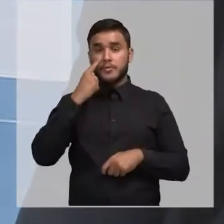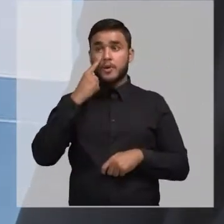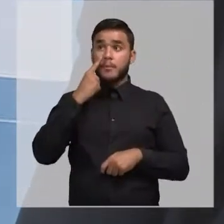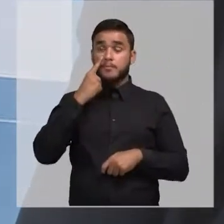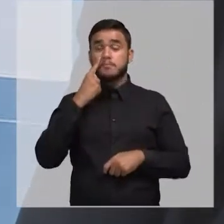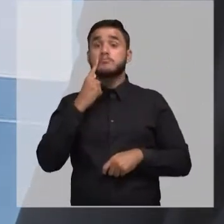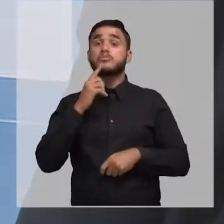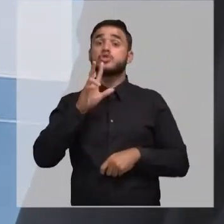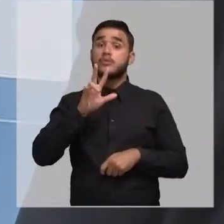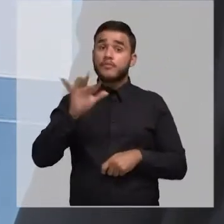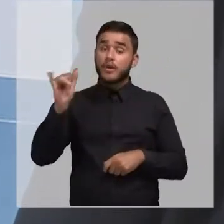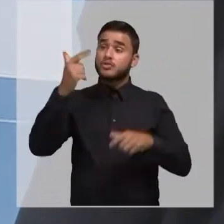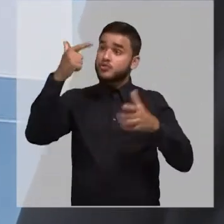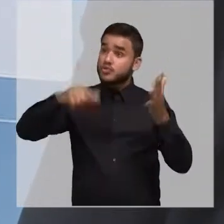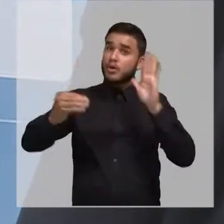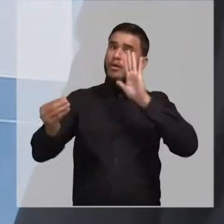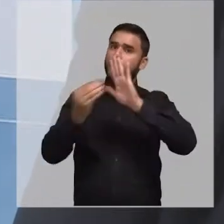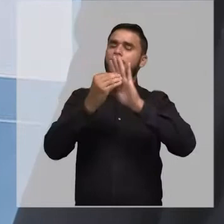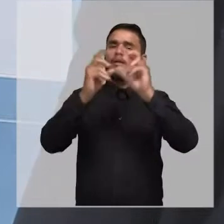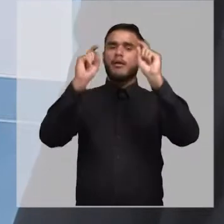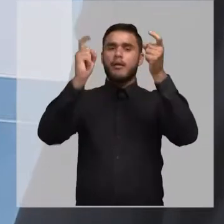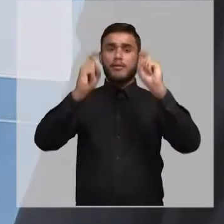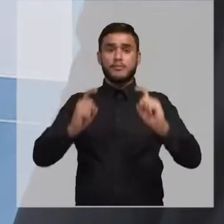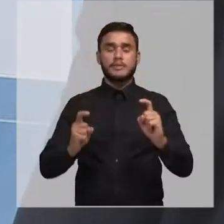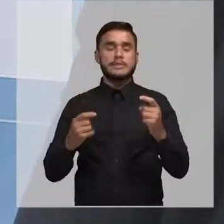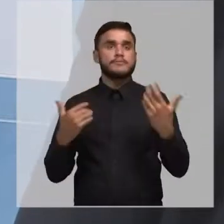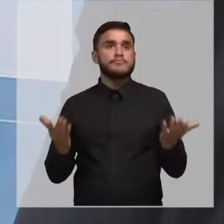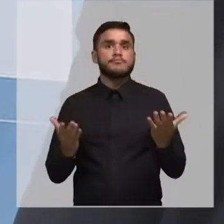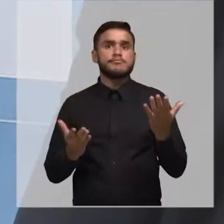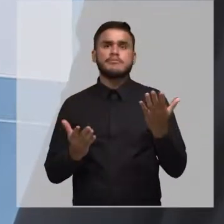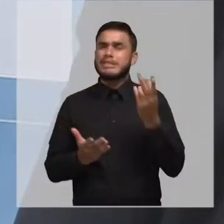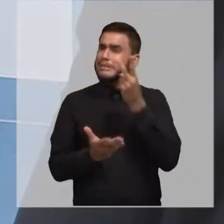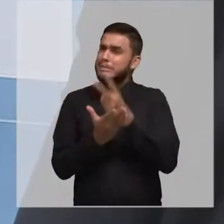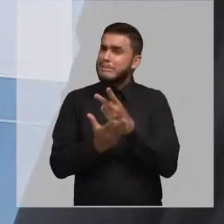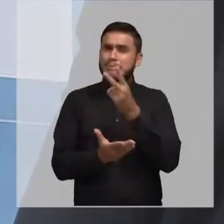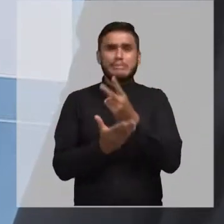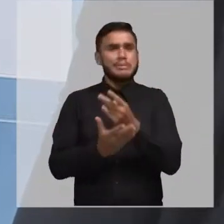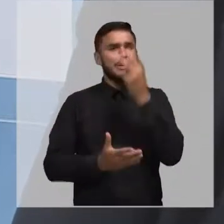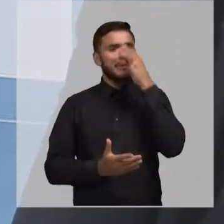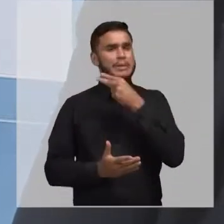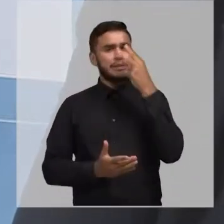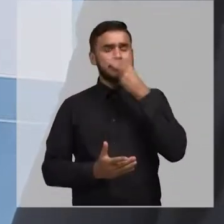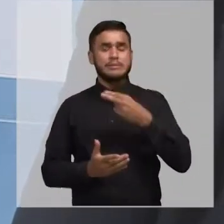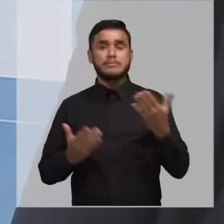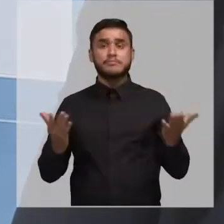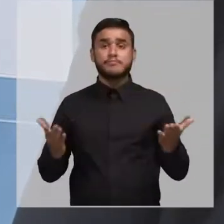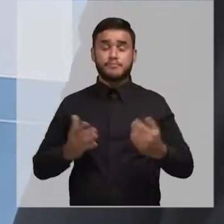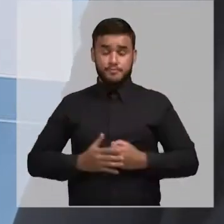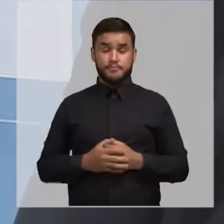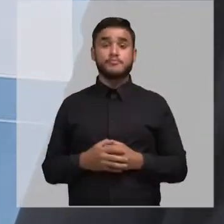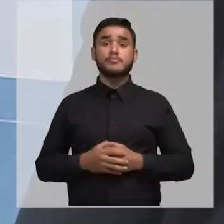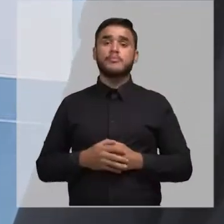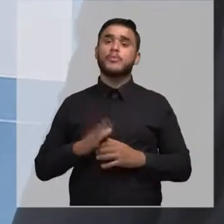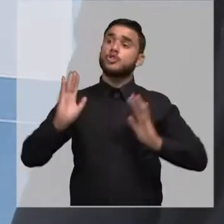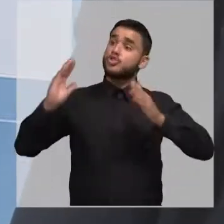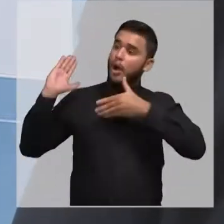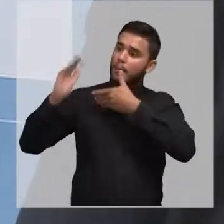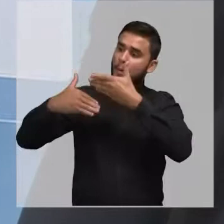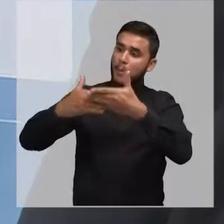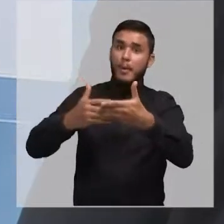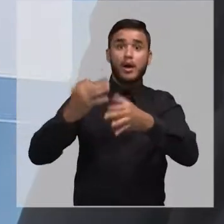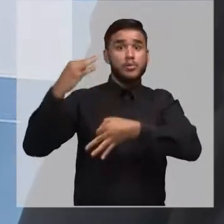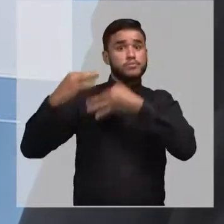no Supremo Tribunal Federal. Eu não sei o que é que eles estão esperando para acabar com essa história. Só 2019. É a história do transitado julgado e da segunda